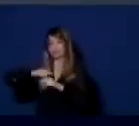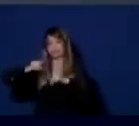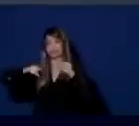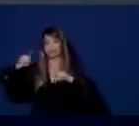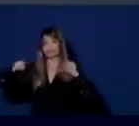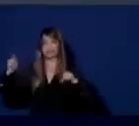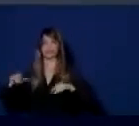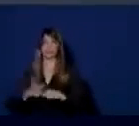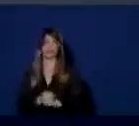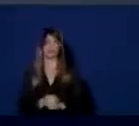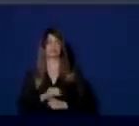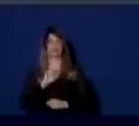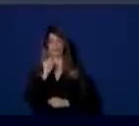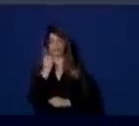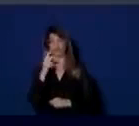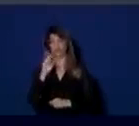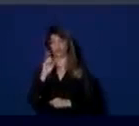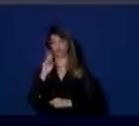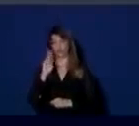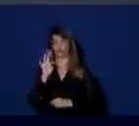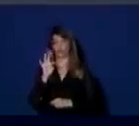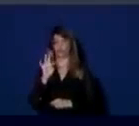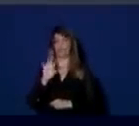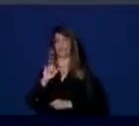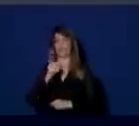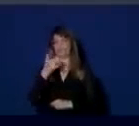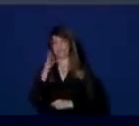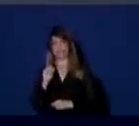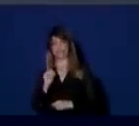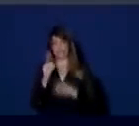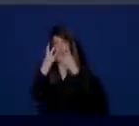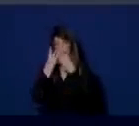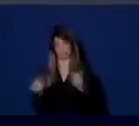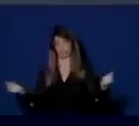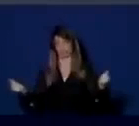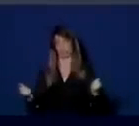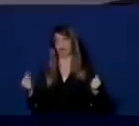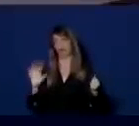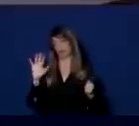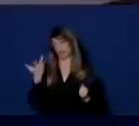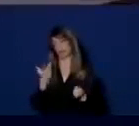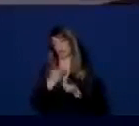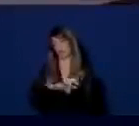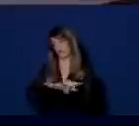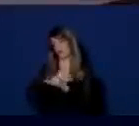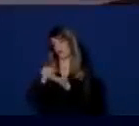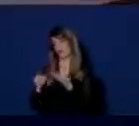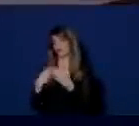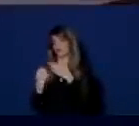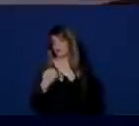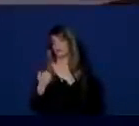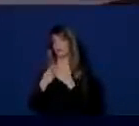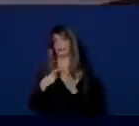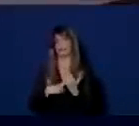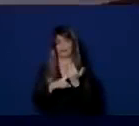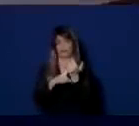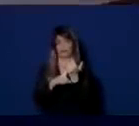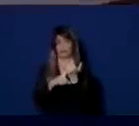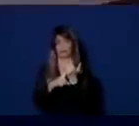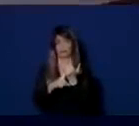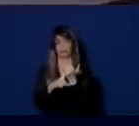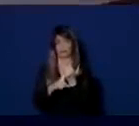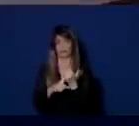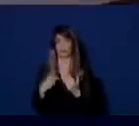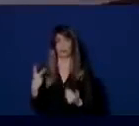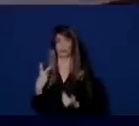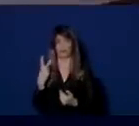short na ação, e a ação derrete, que é o que aconteceu com várias dessas companhias de tecnologia, o valor da opção que